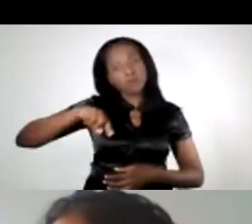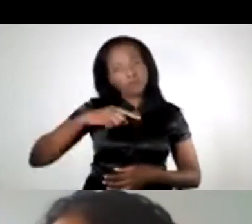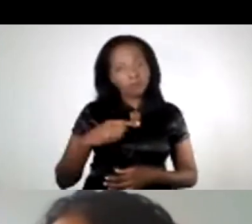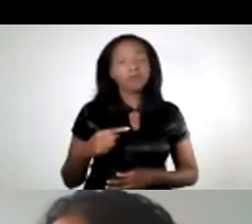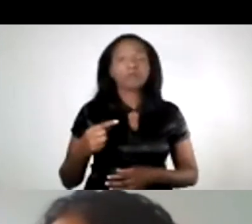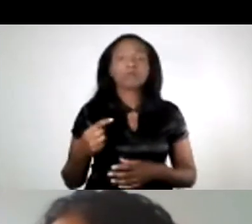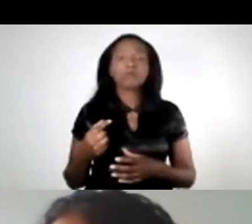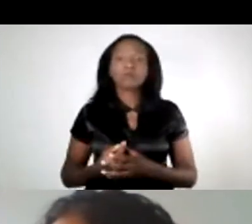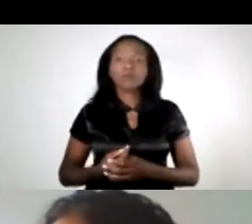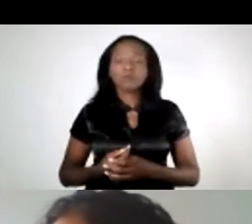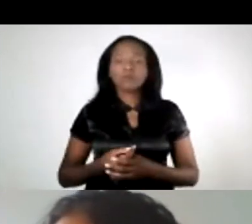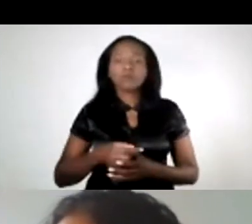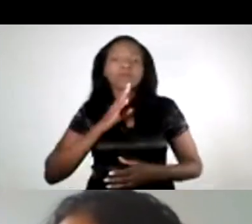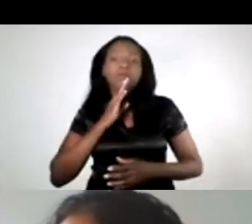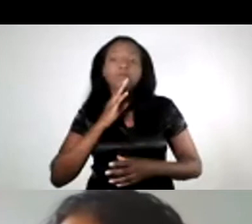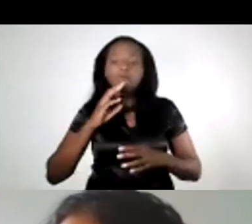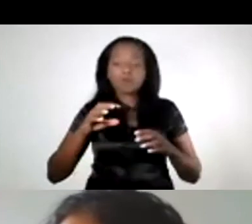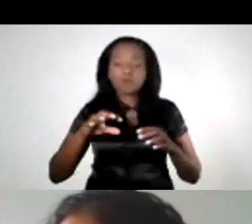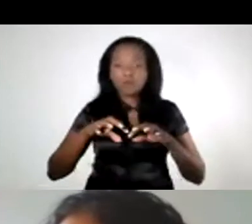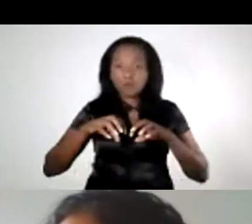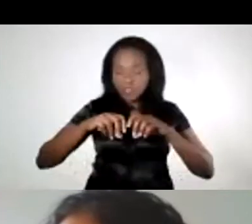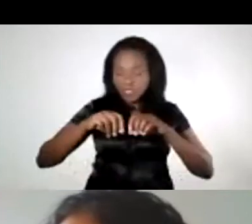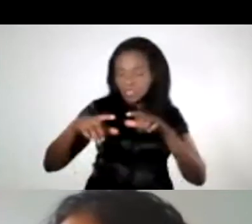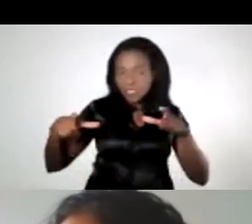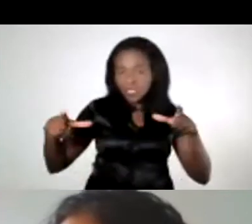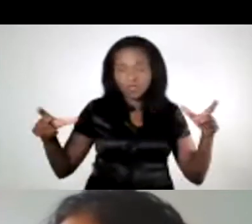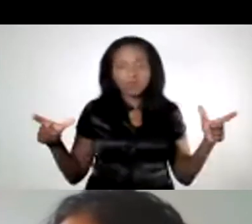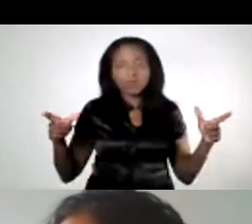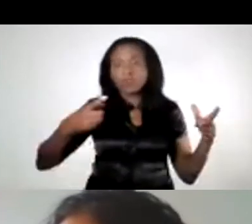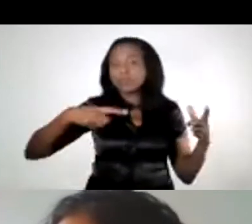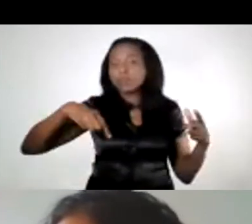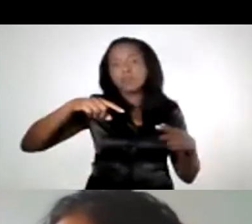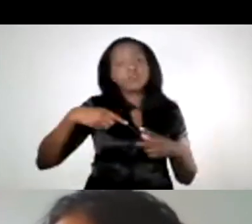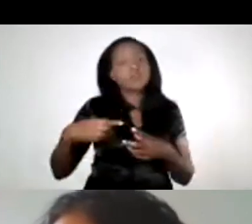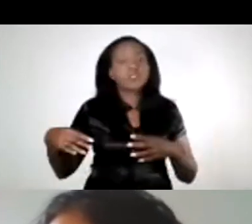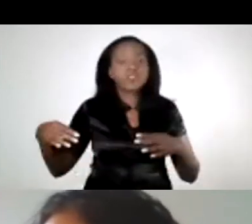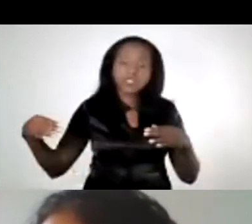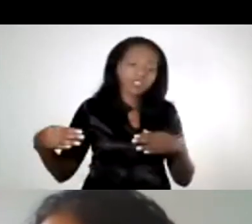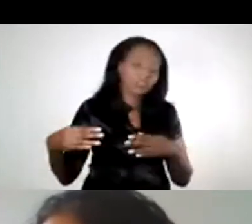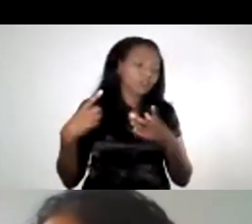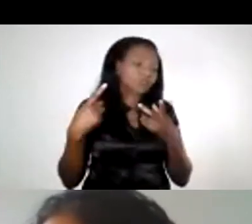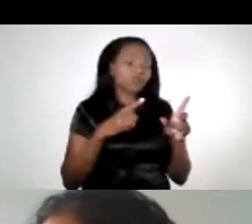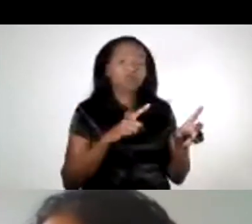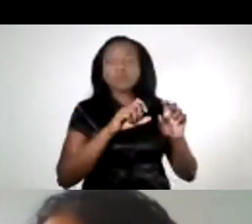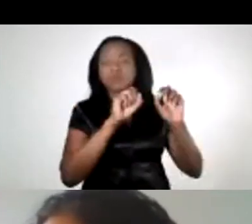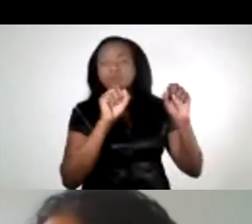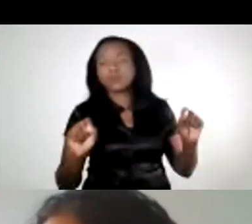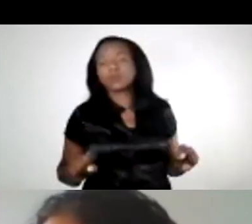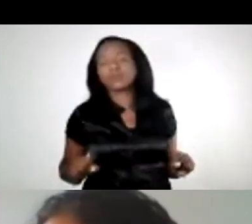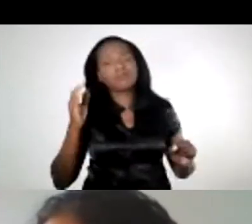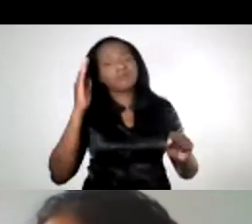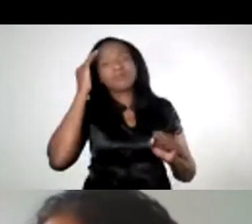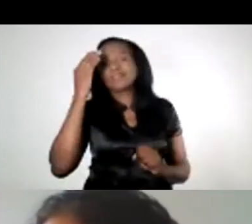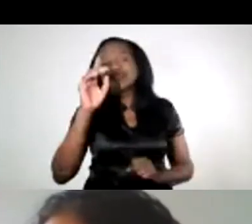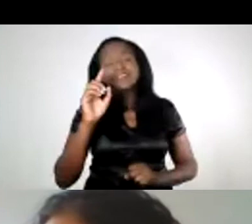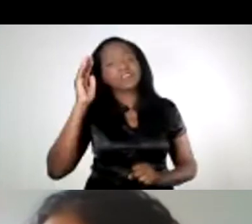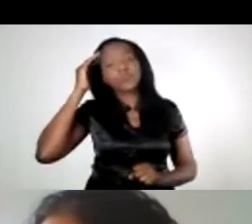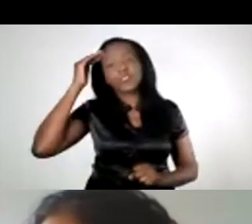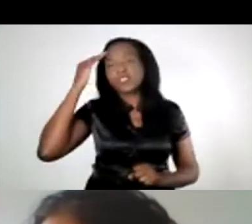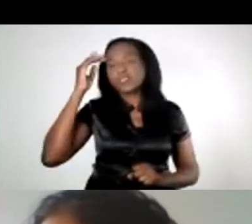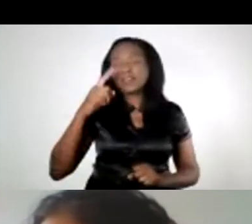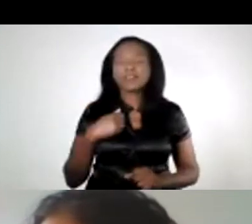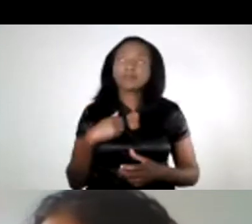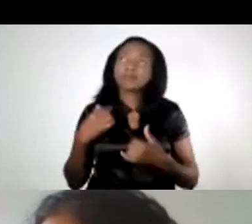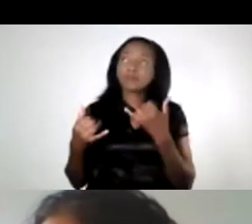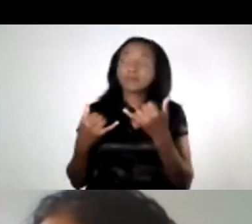esse território, a gente anda na contramão desse sistema, né? A gente não entende, né? Eu brinco muito